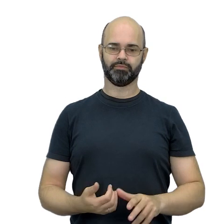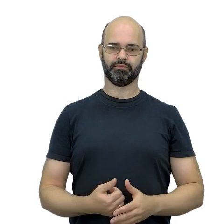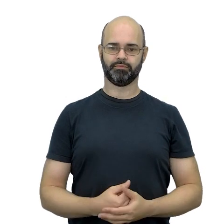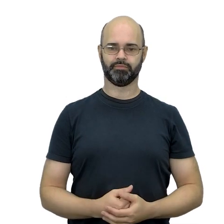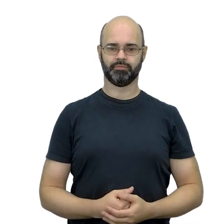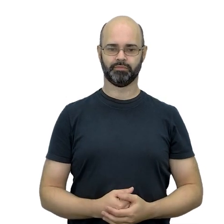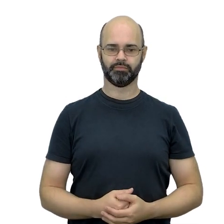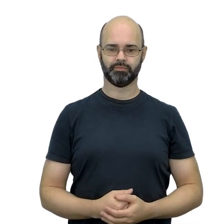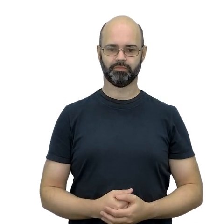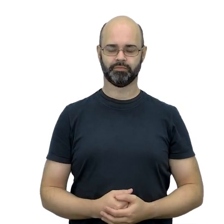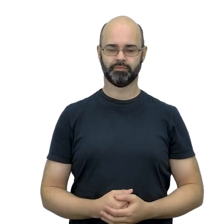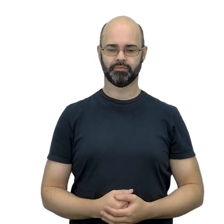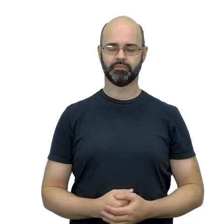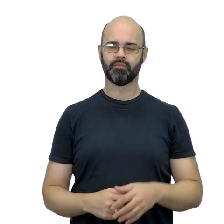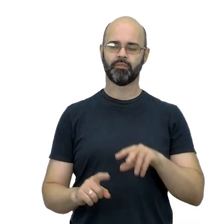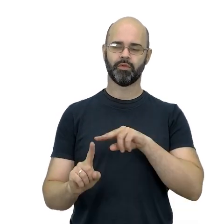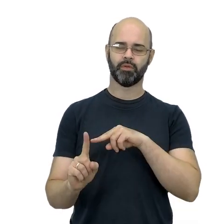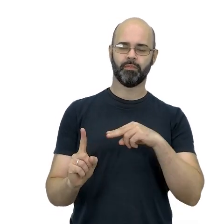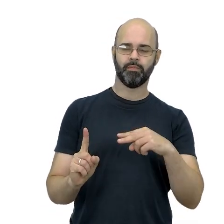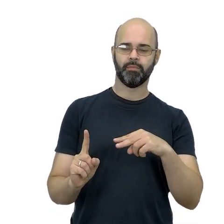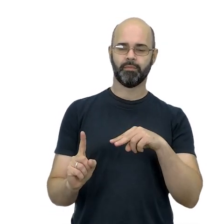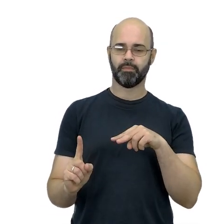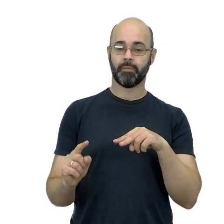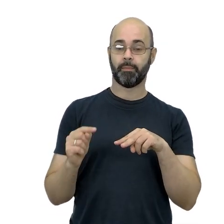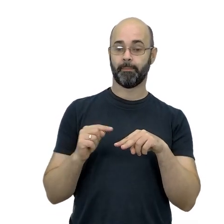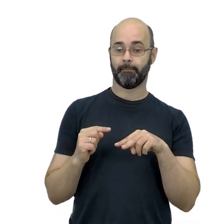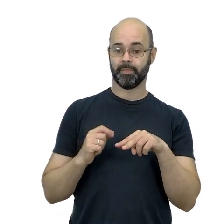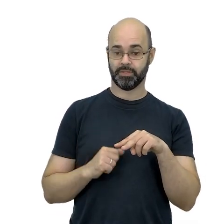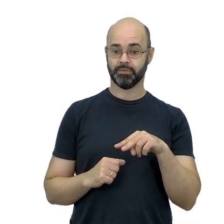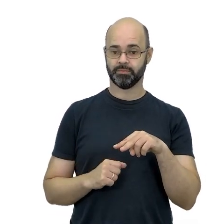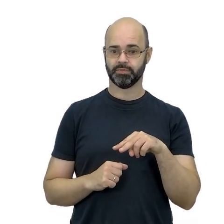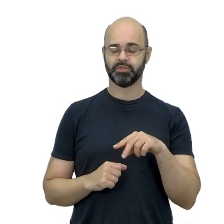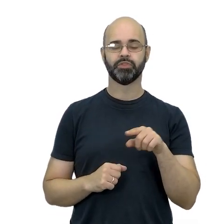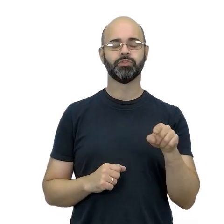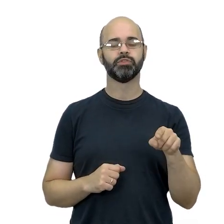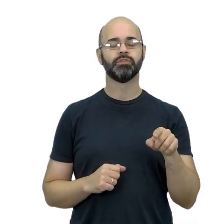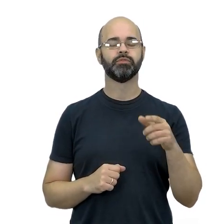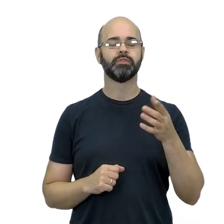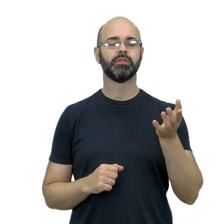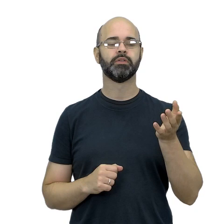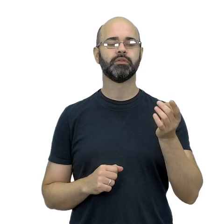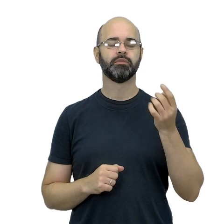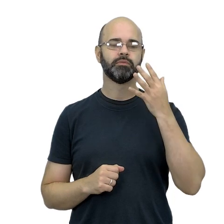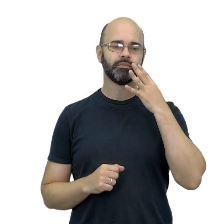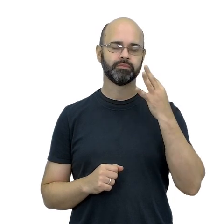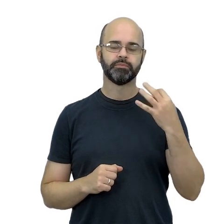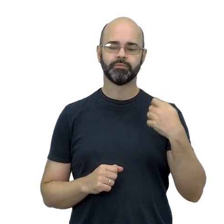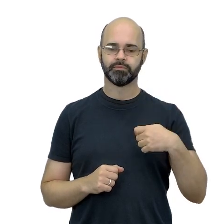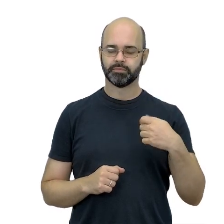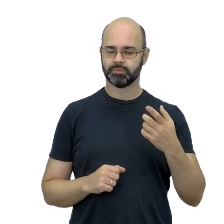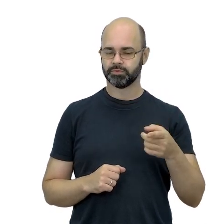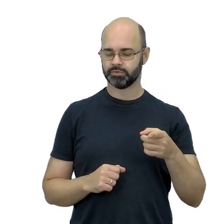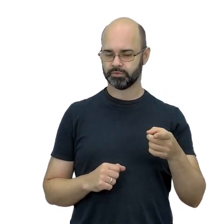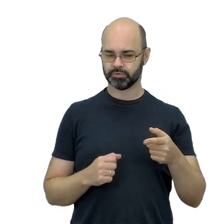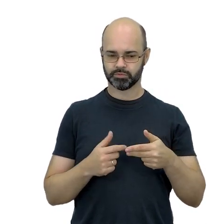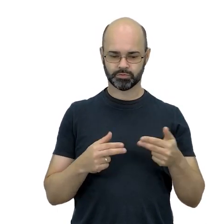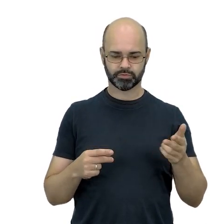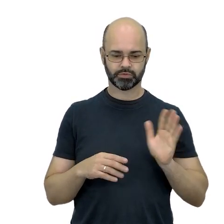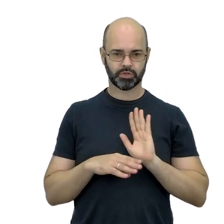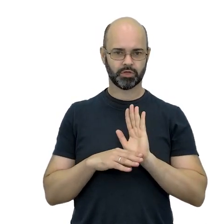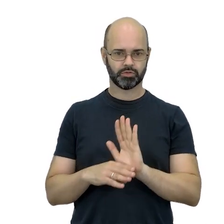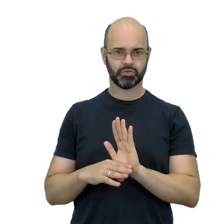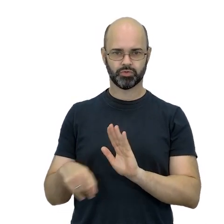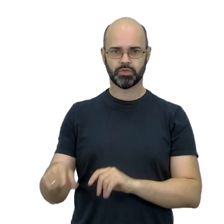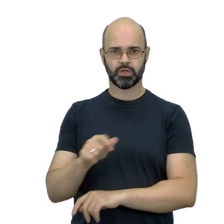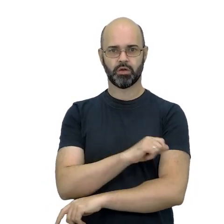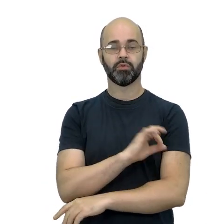essa perspectiva ela seja, né, entendida aí como algo que aproxima o nosso estudante